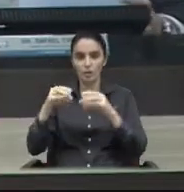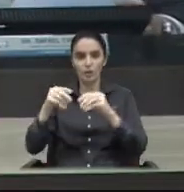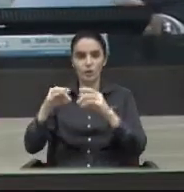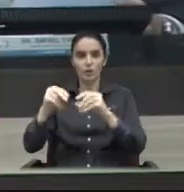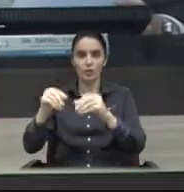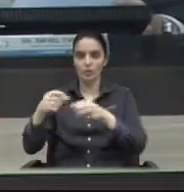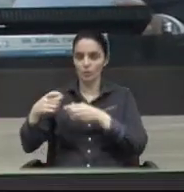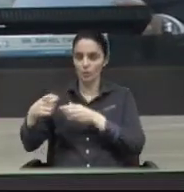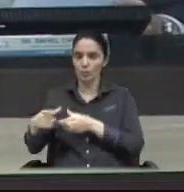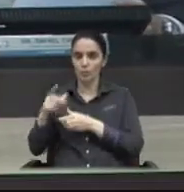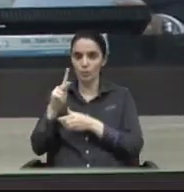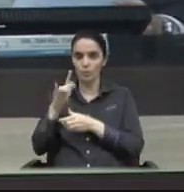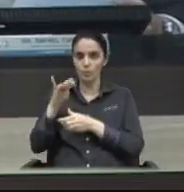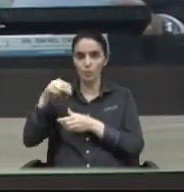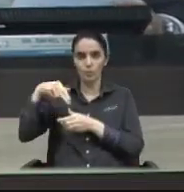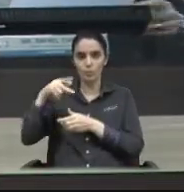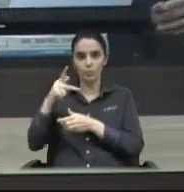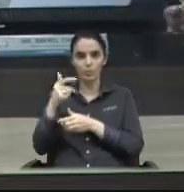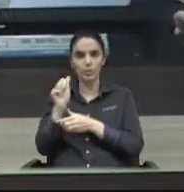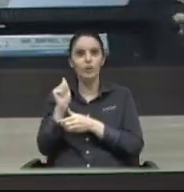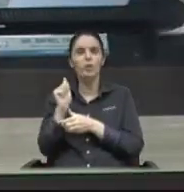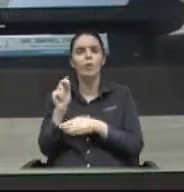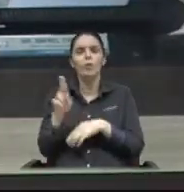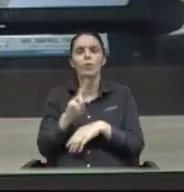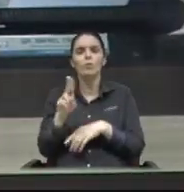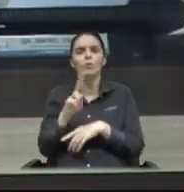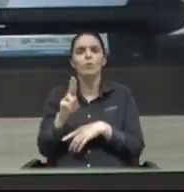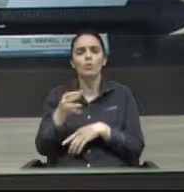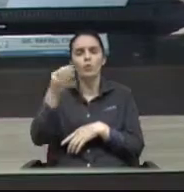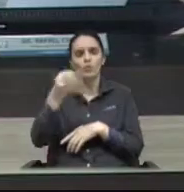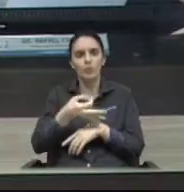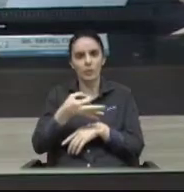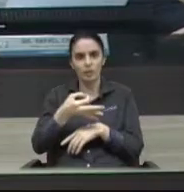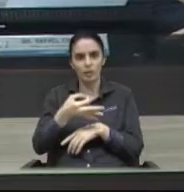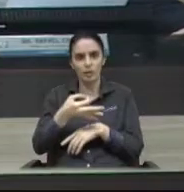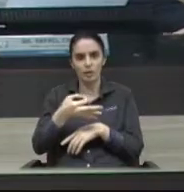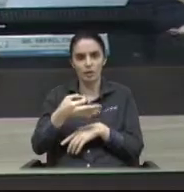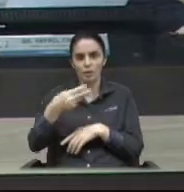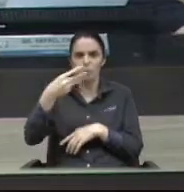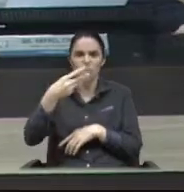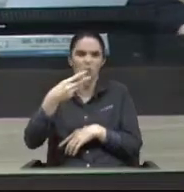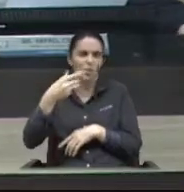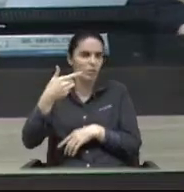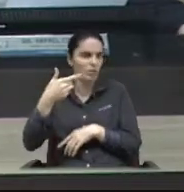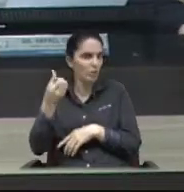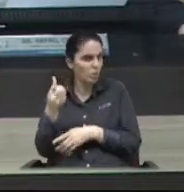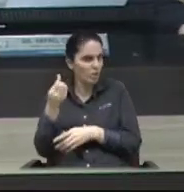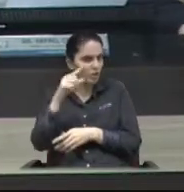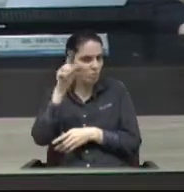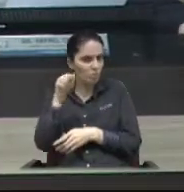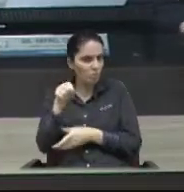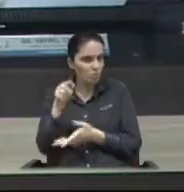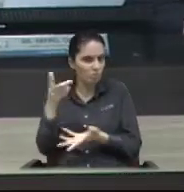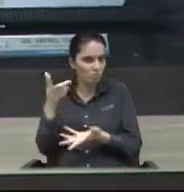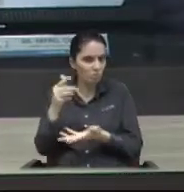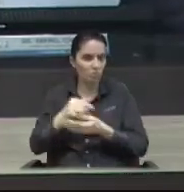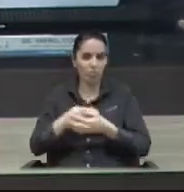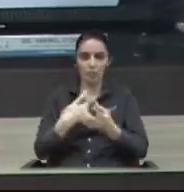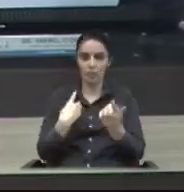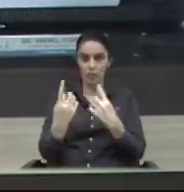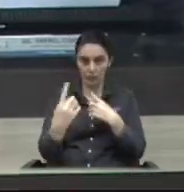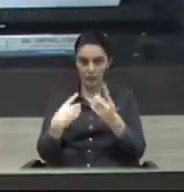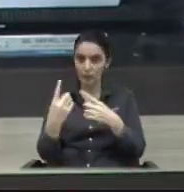bairro pinhal com a nomenclatura correta da estrada rural denominada 326 essa estrada considerada